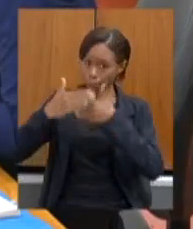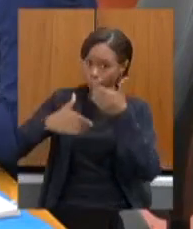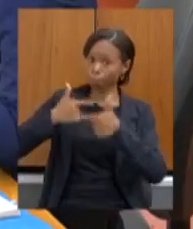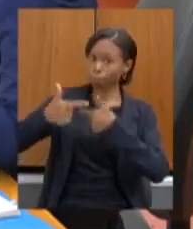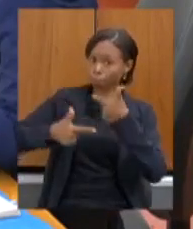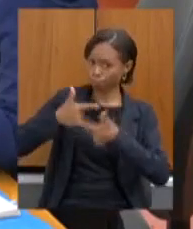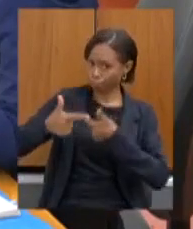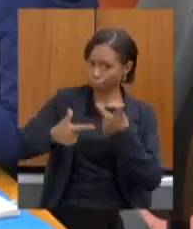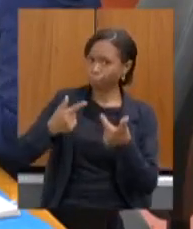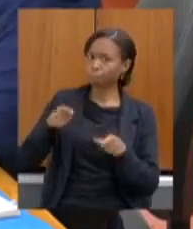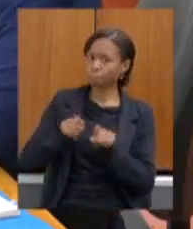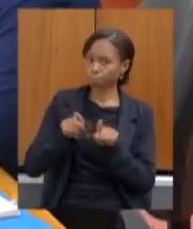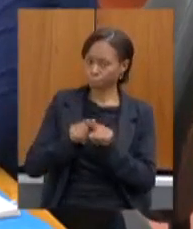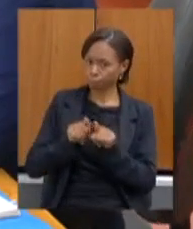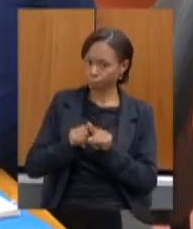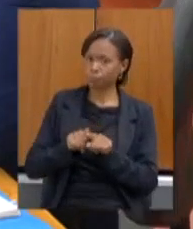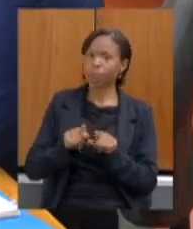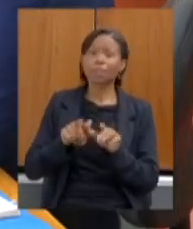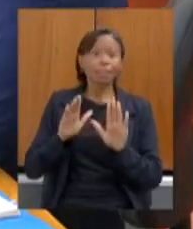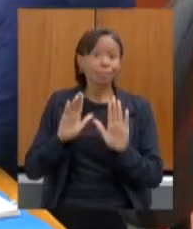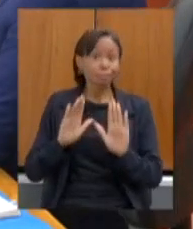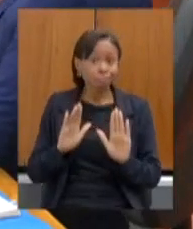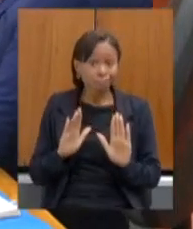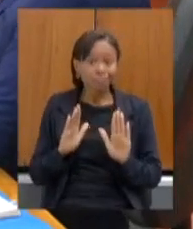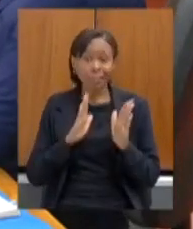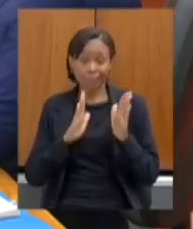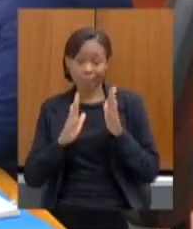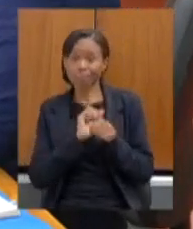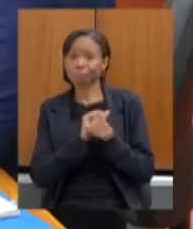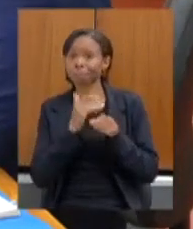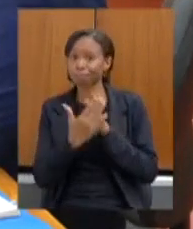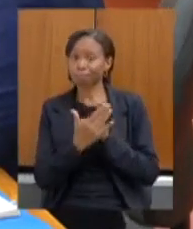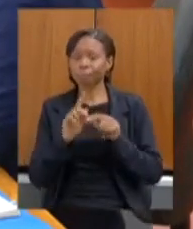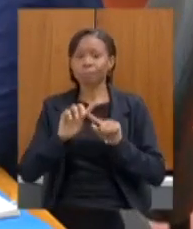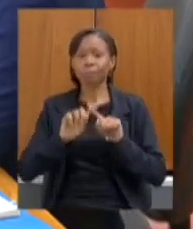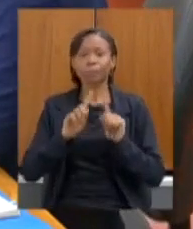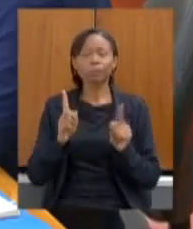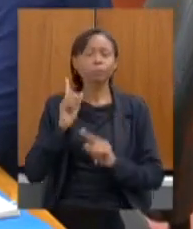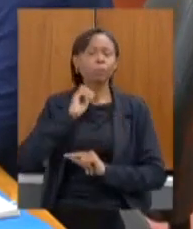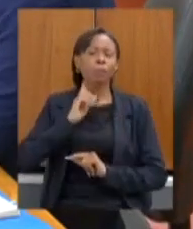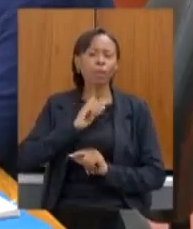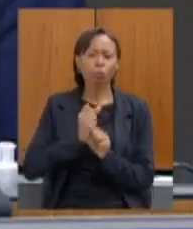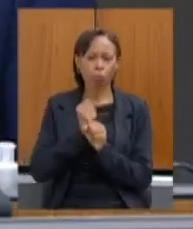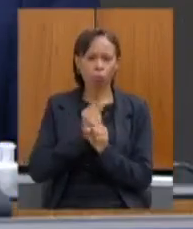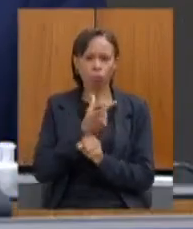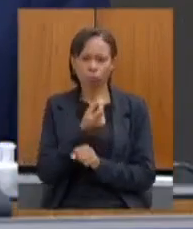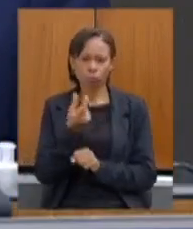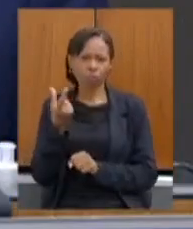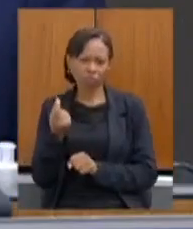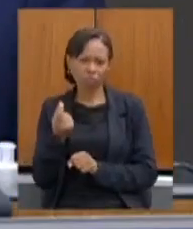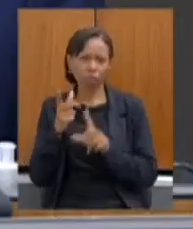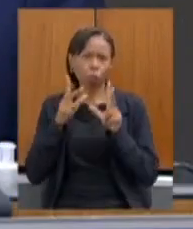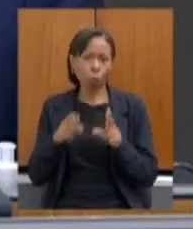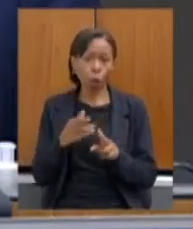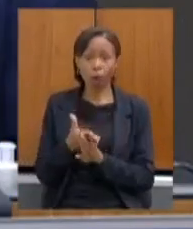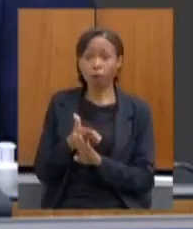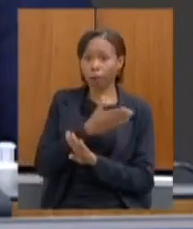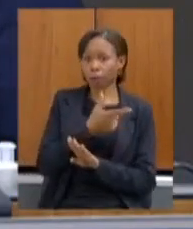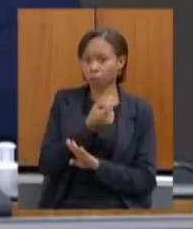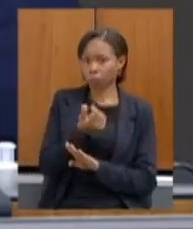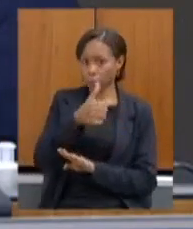pauta que gostaria de tratar, mesmo com a pandemia, Minas Gerais, no ano de 2020, assim como foi no ano de 2019,